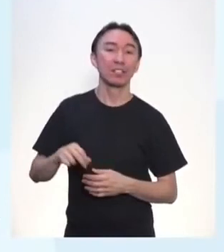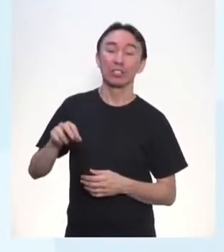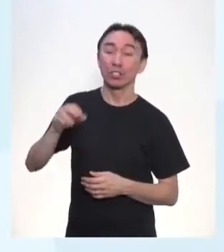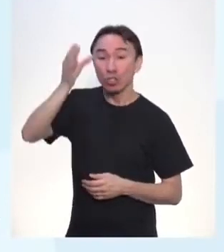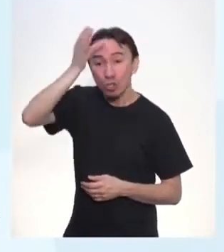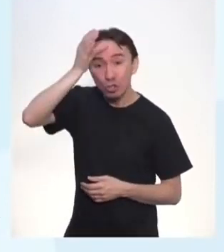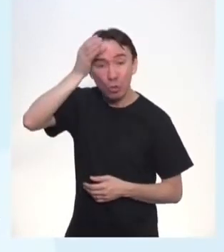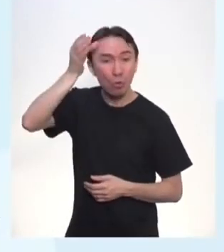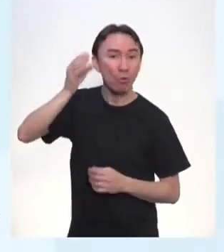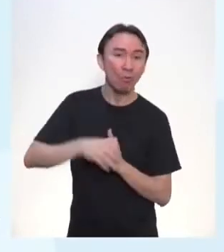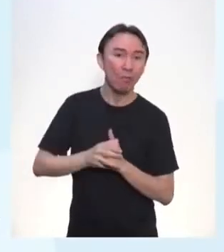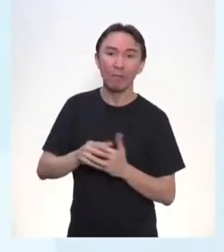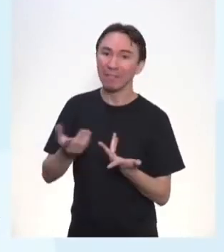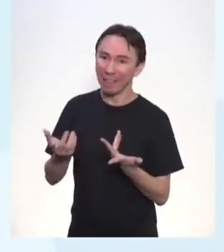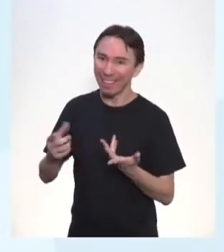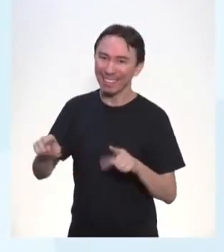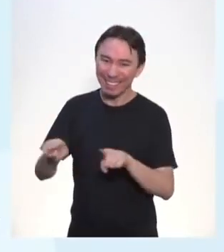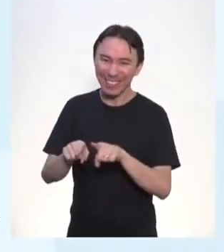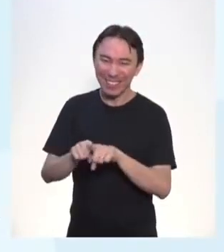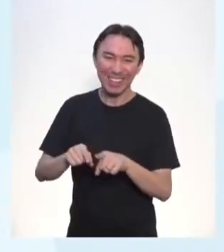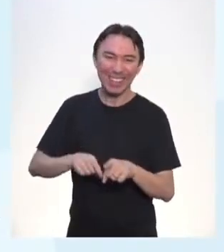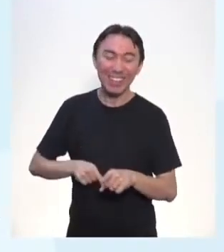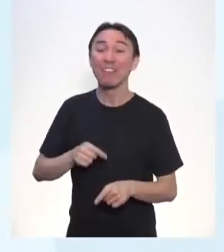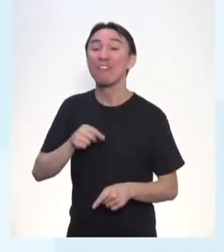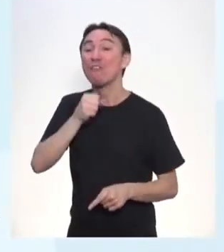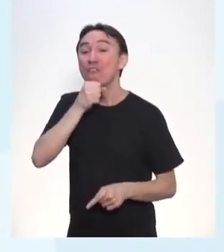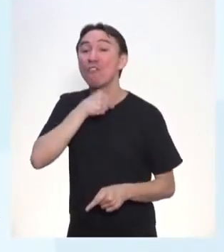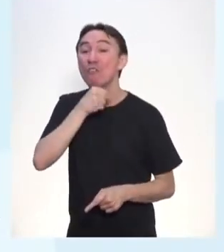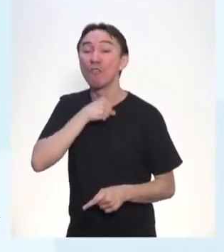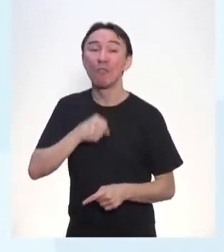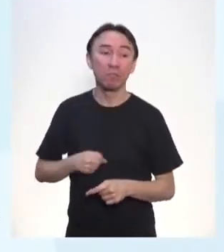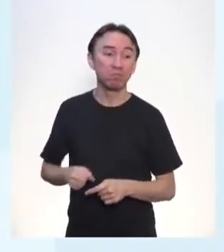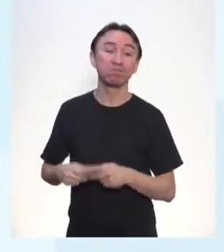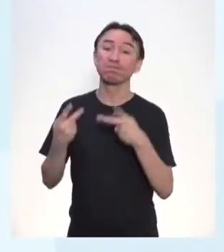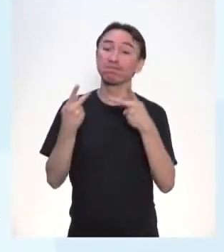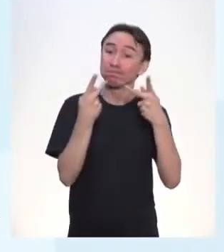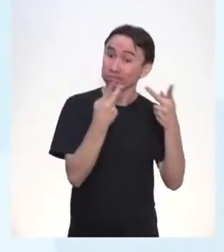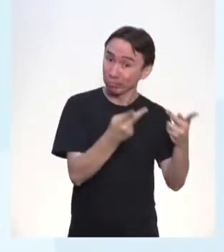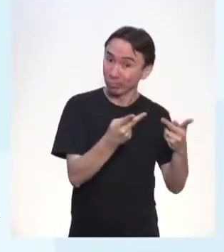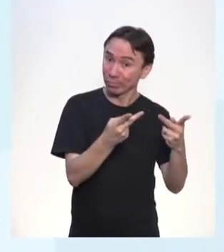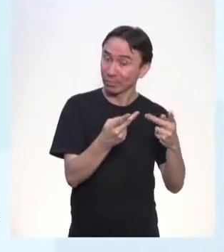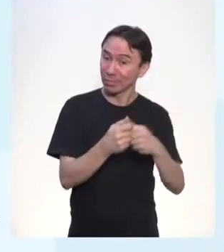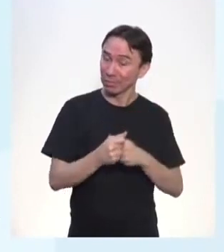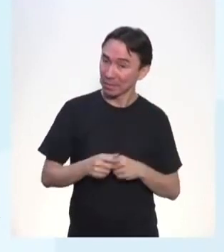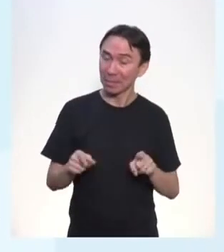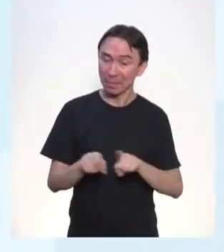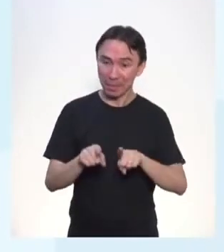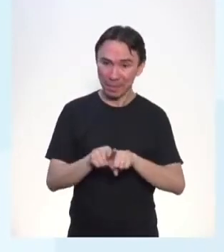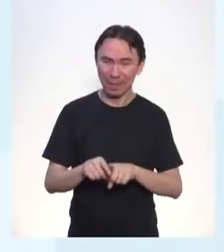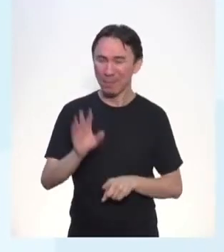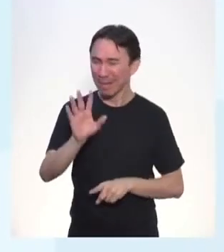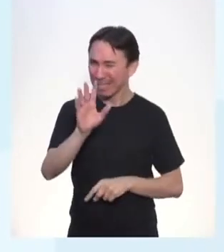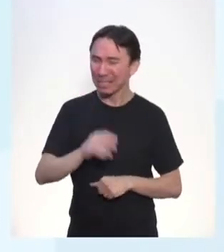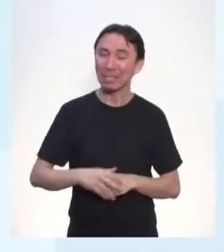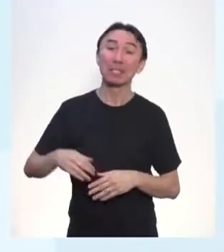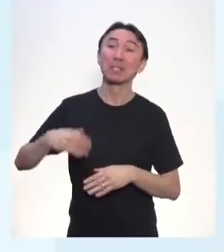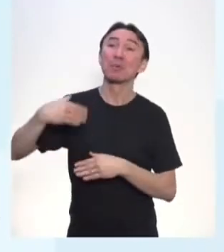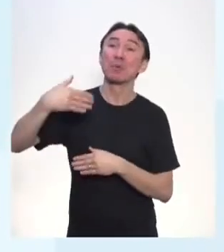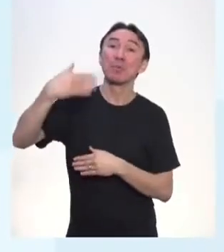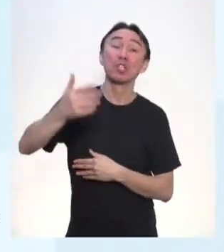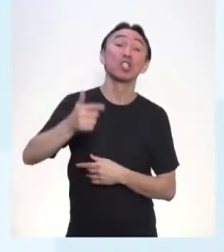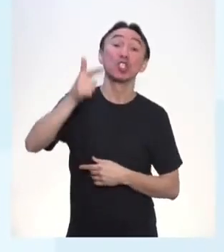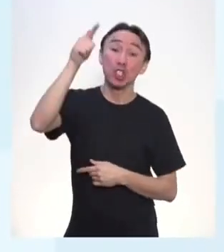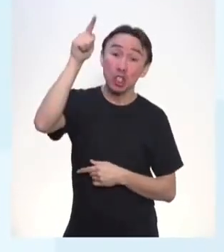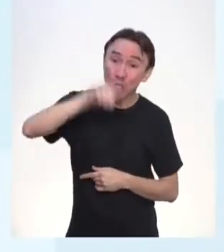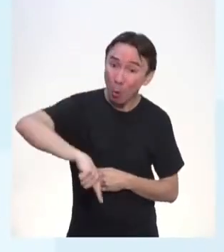que o visitaram nesse dia. Quantos dias depois este, né, acontece que se repetirá?